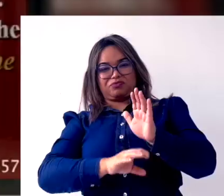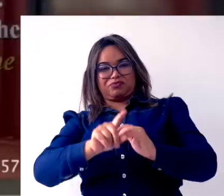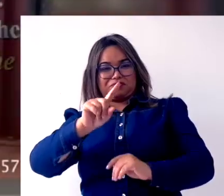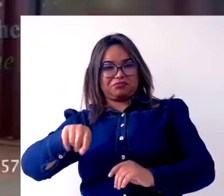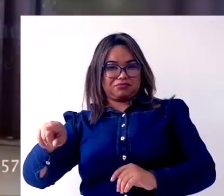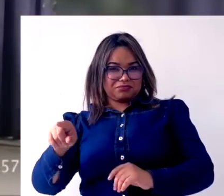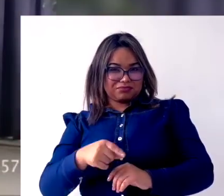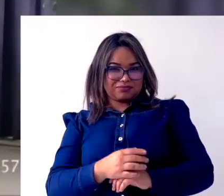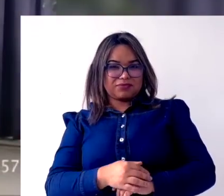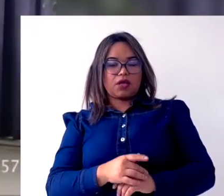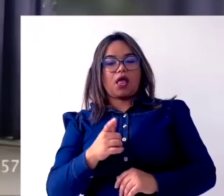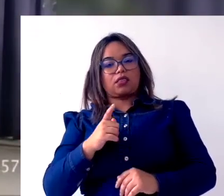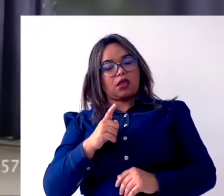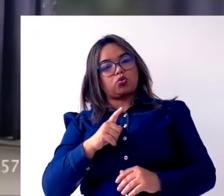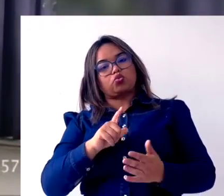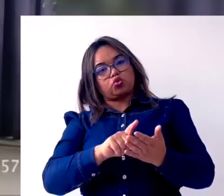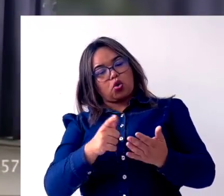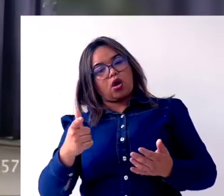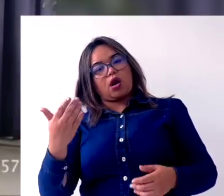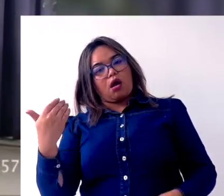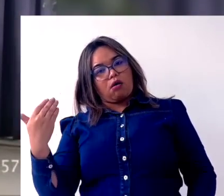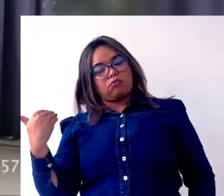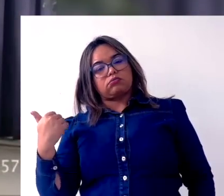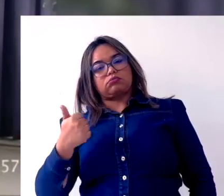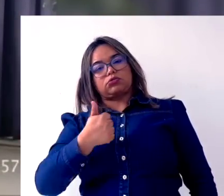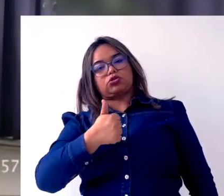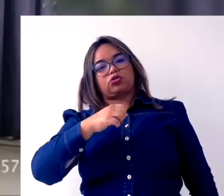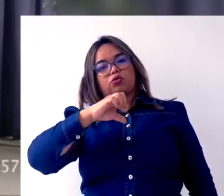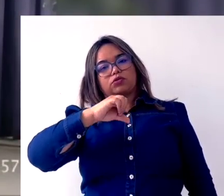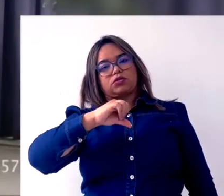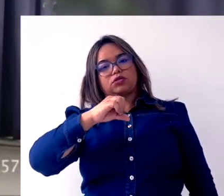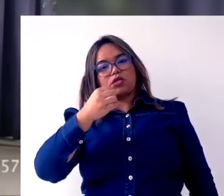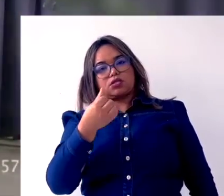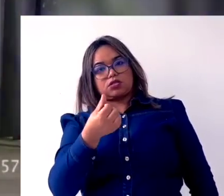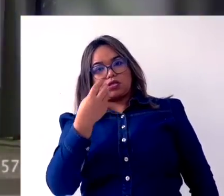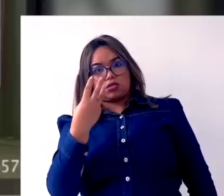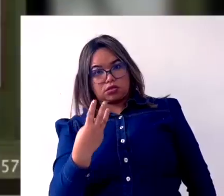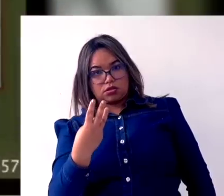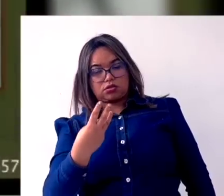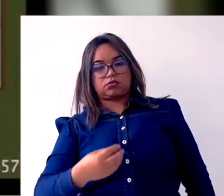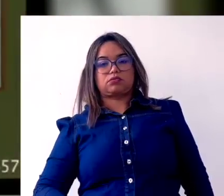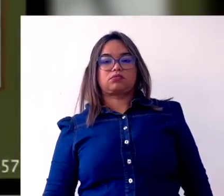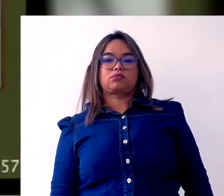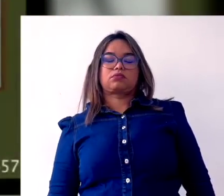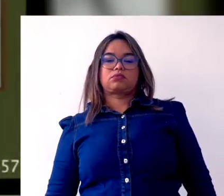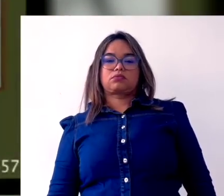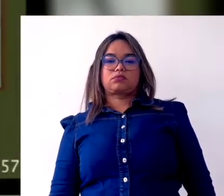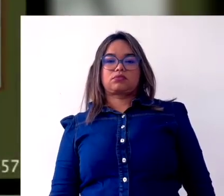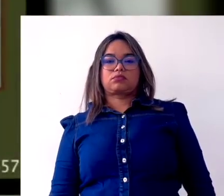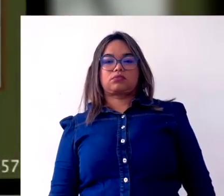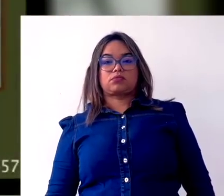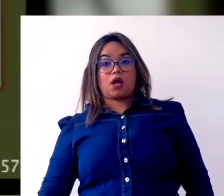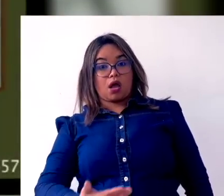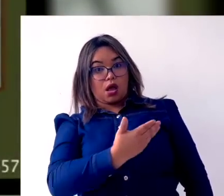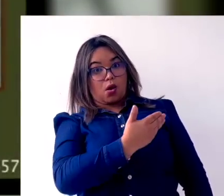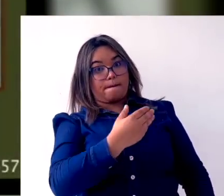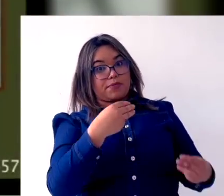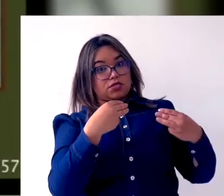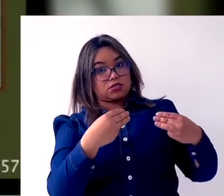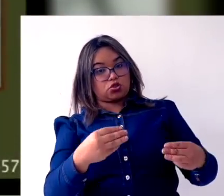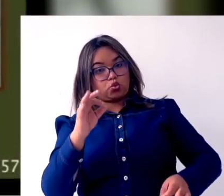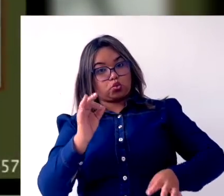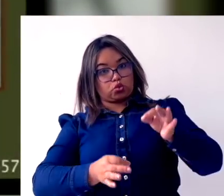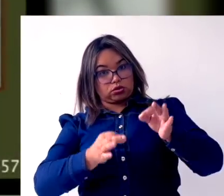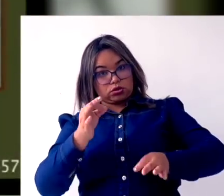no jornal The Catholic News, em 1963. Aqui está o ministro da Justiça dos Estados Unidos